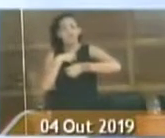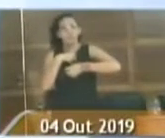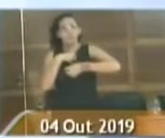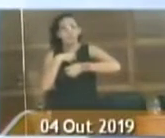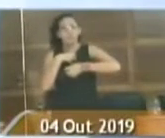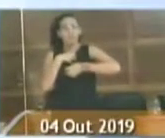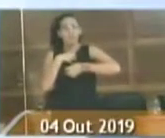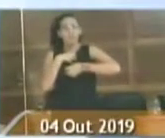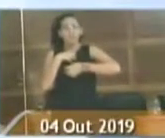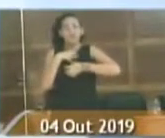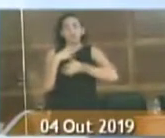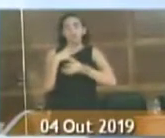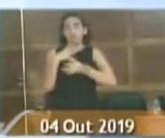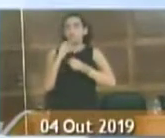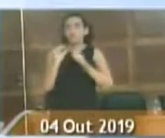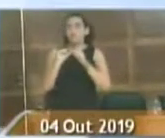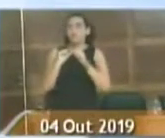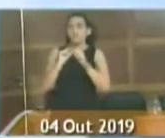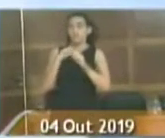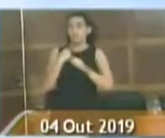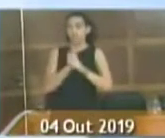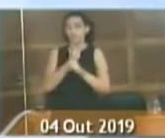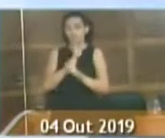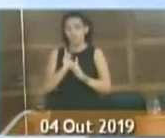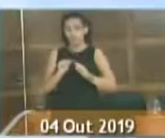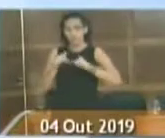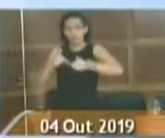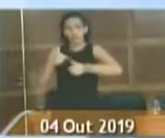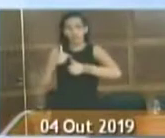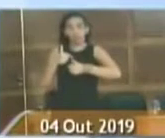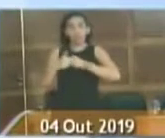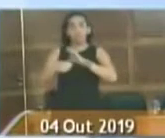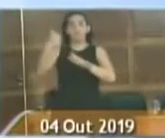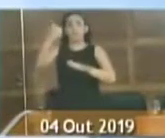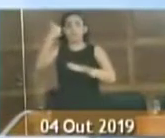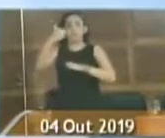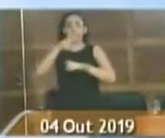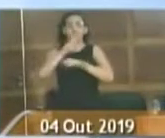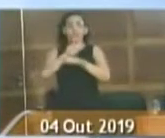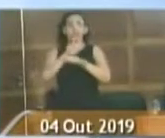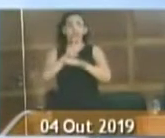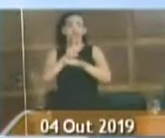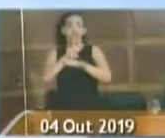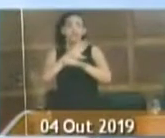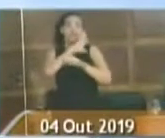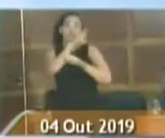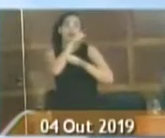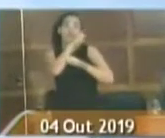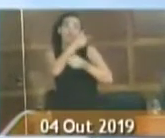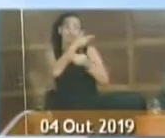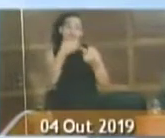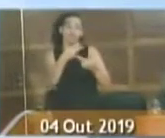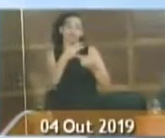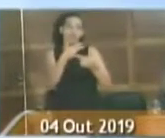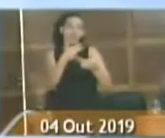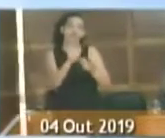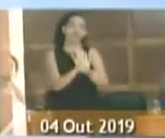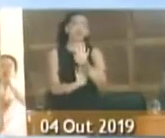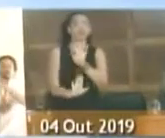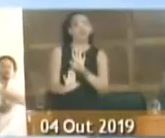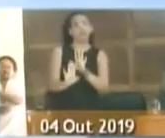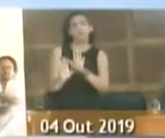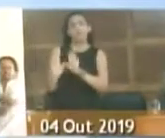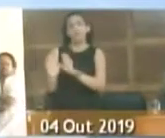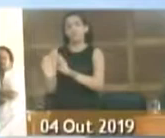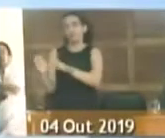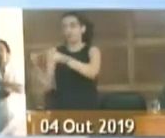que determina atitudes, primeiramente para a proteção dessa vida e para o bem-estar dessa vida. E para cada